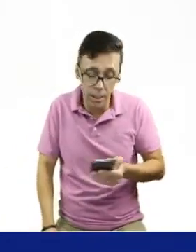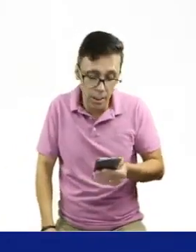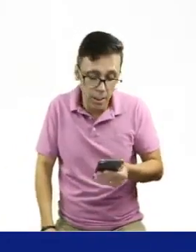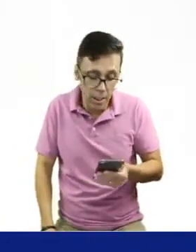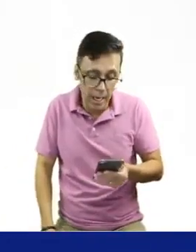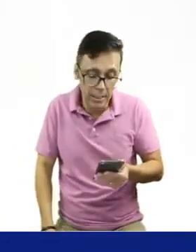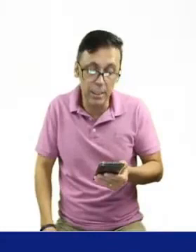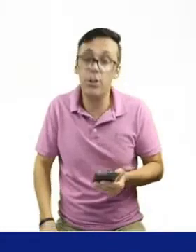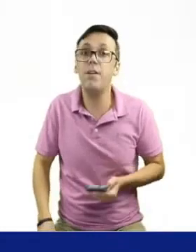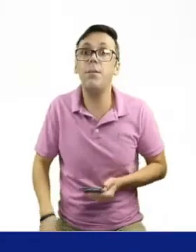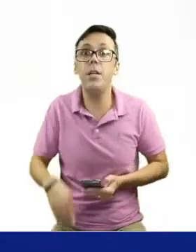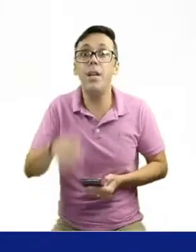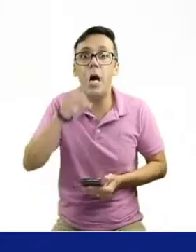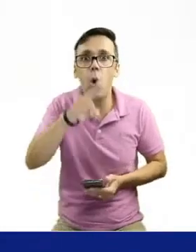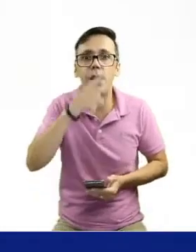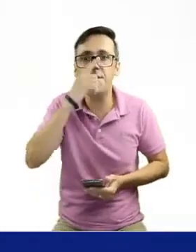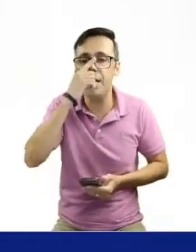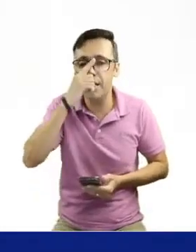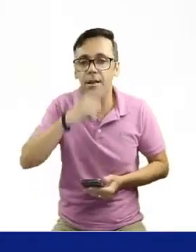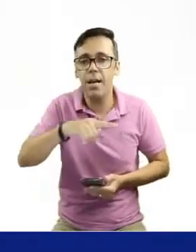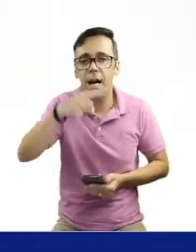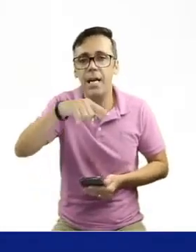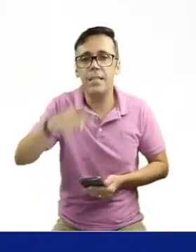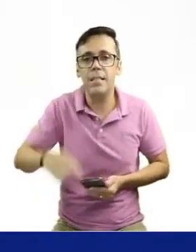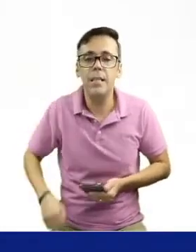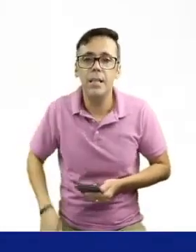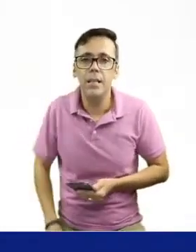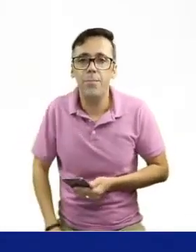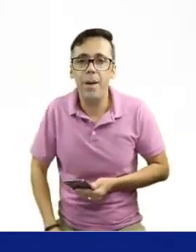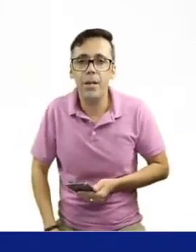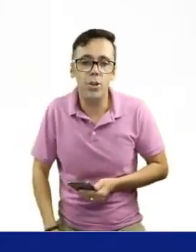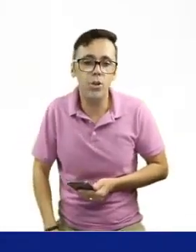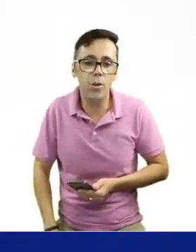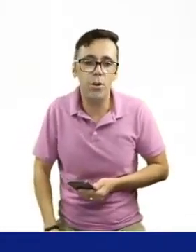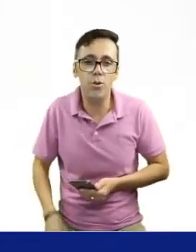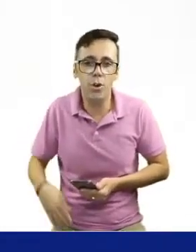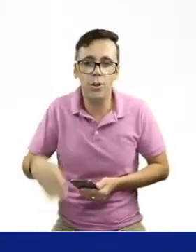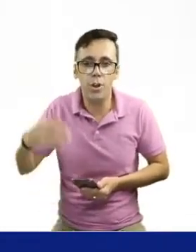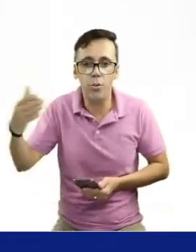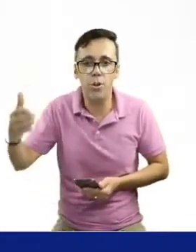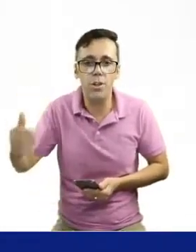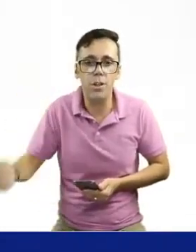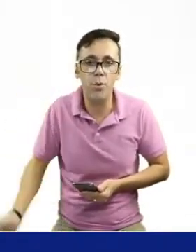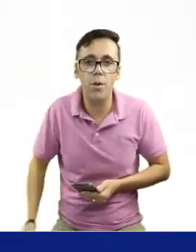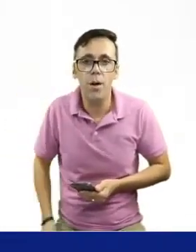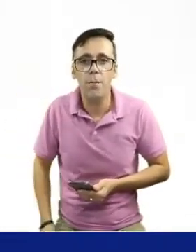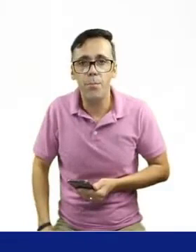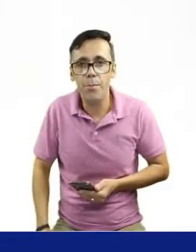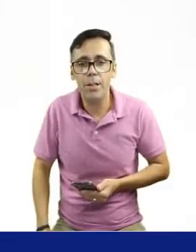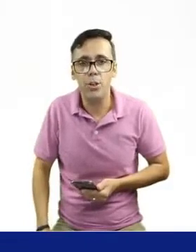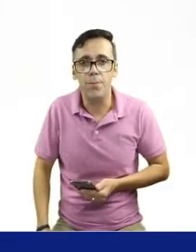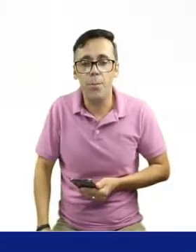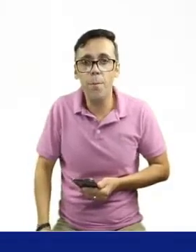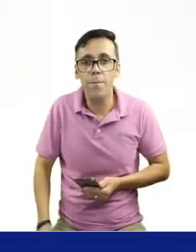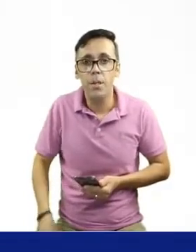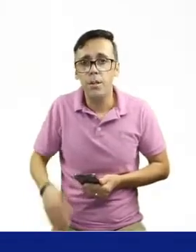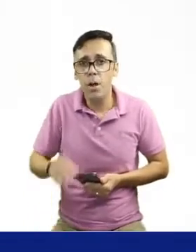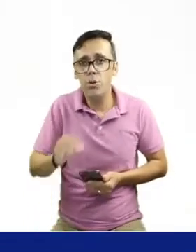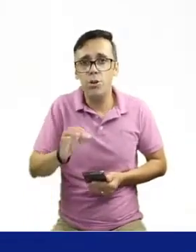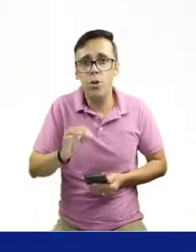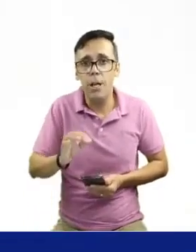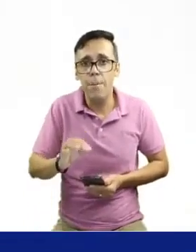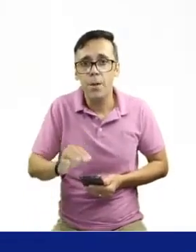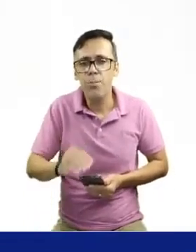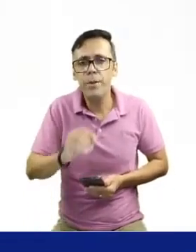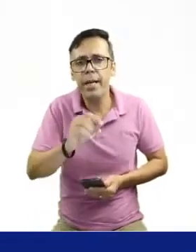Nova Lima aqui aqui Nova Lima não Lagoa Santa aqui pertinho de Belo Horizonte aqui o município bem pertinho tá bom